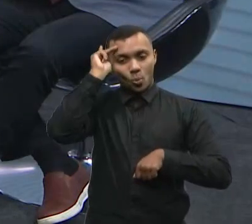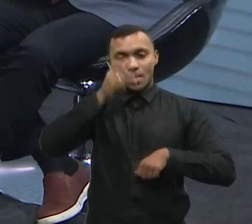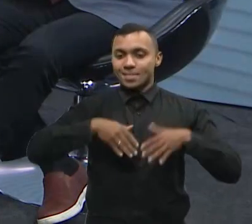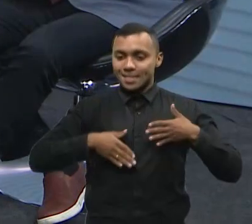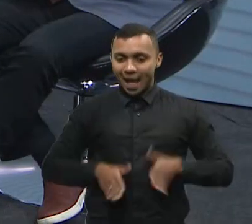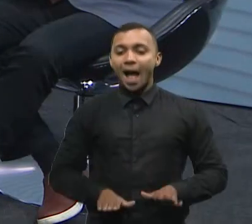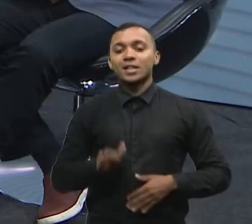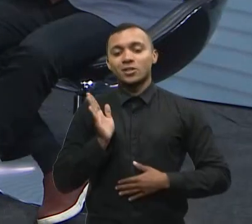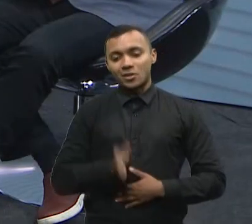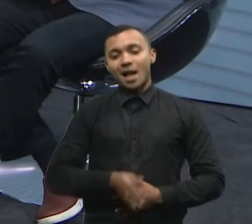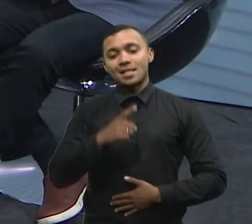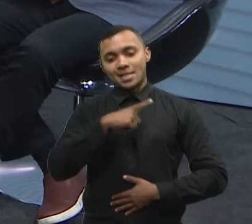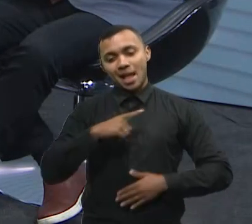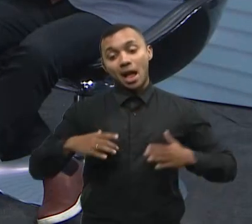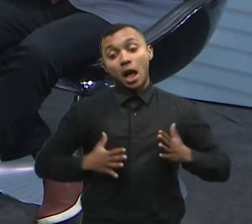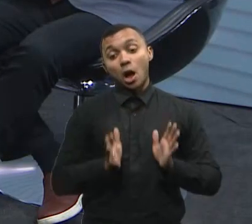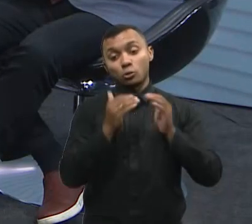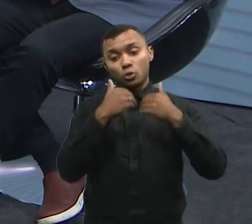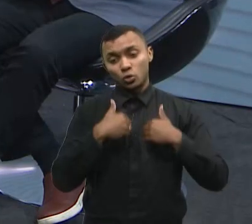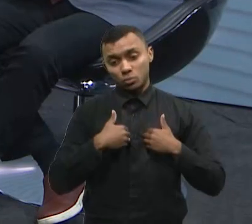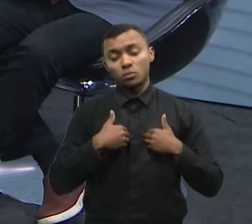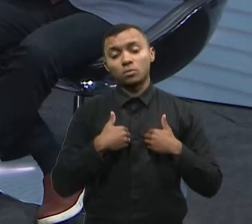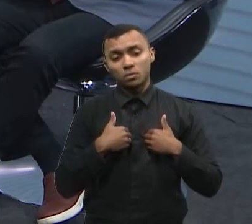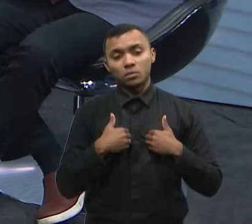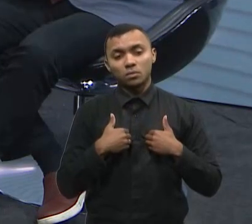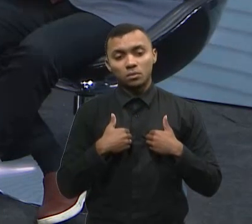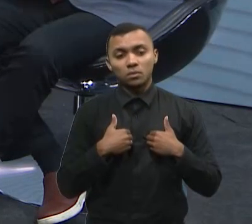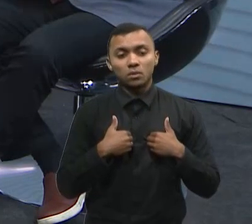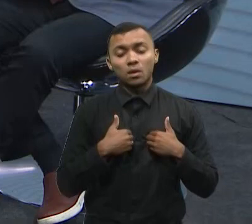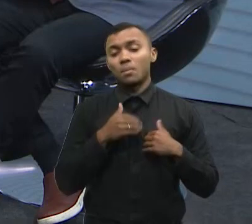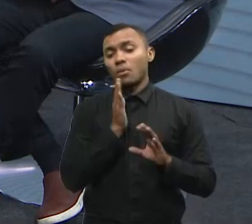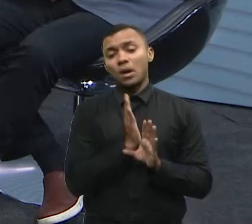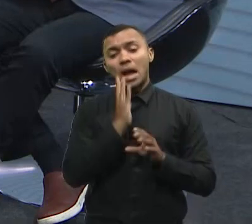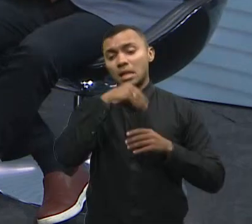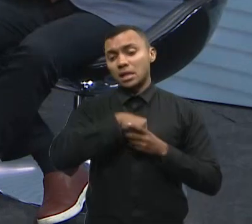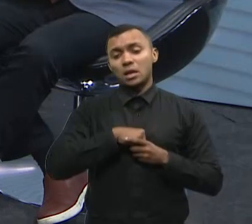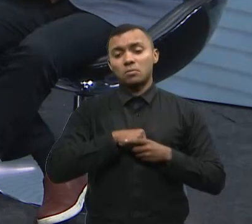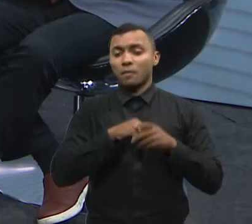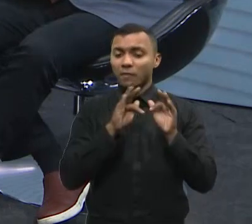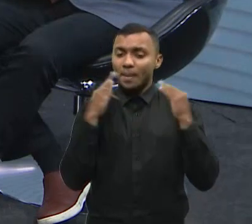né? Seja, acredita-se que por origem genética, né?